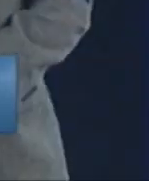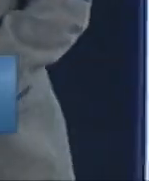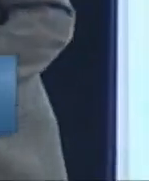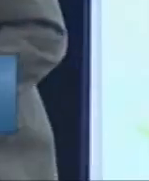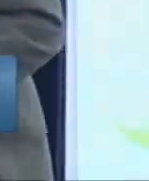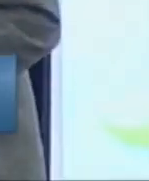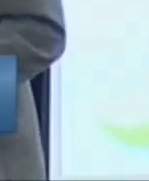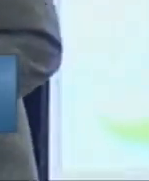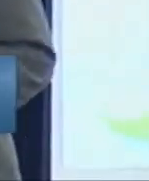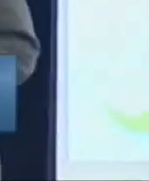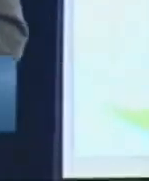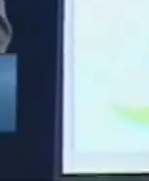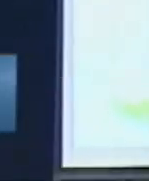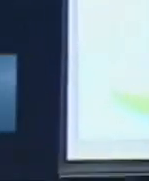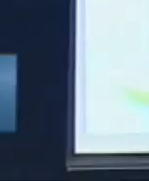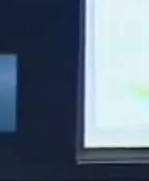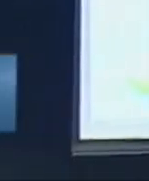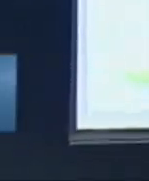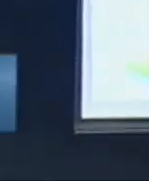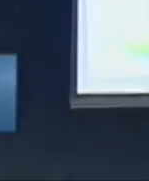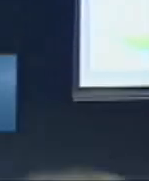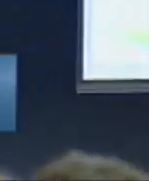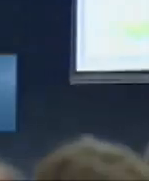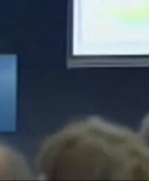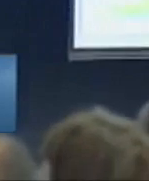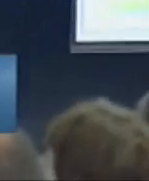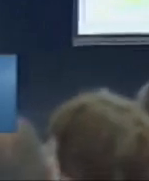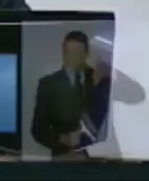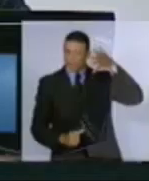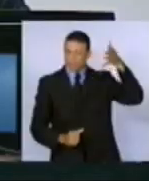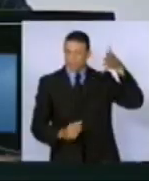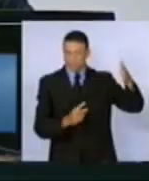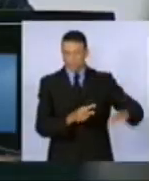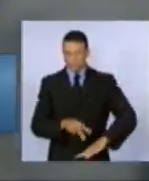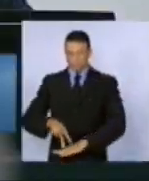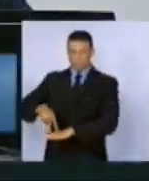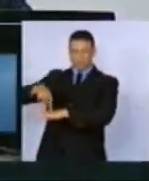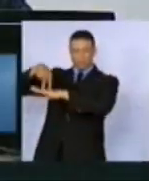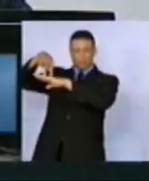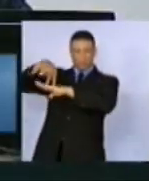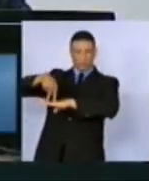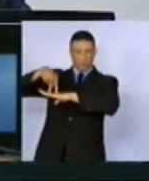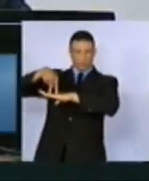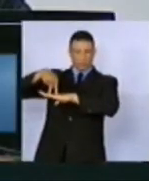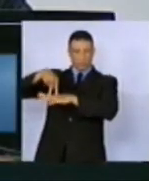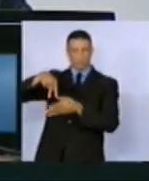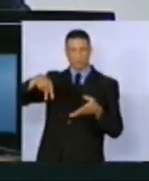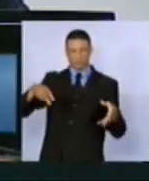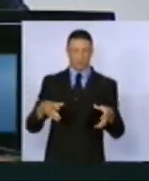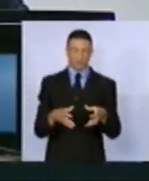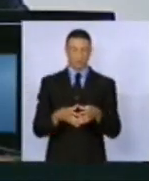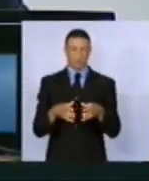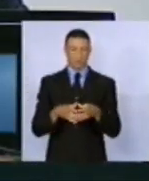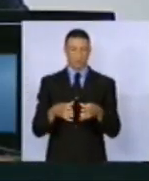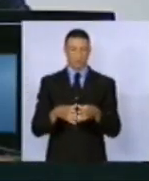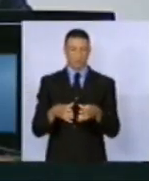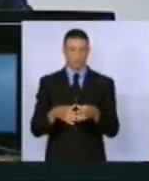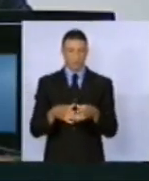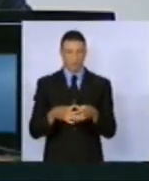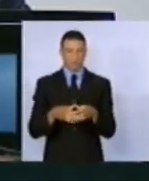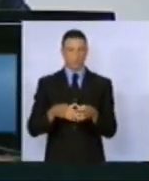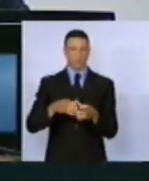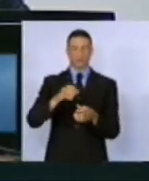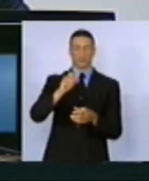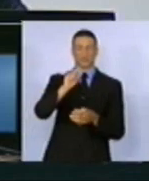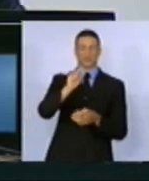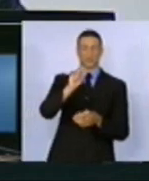eu chama agora e aqui a há dois componentes da coagro que podem ocupar simultaneamente A